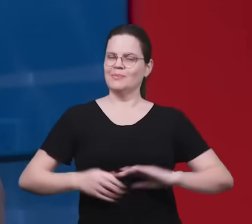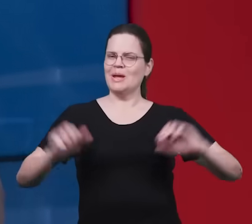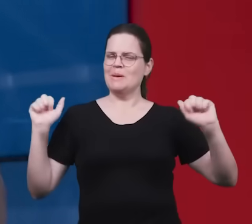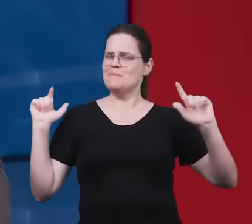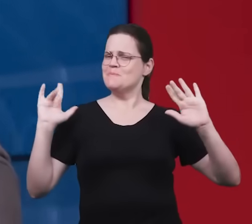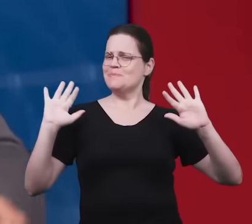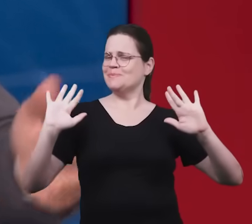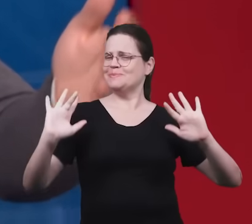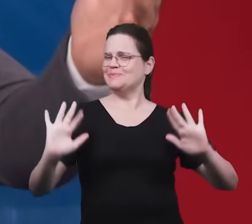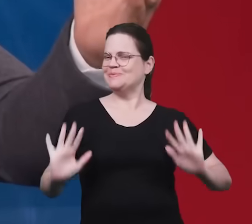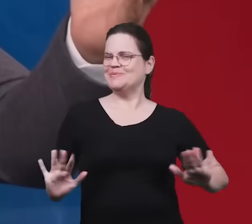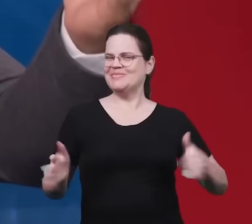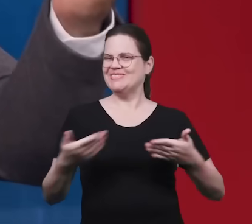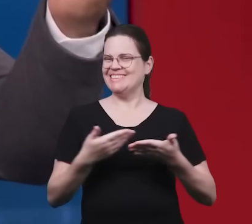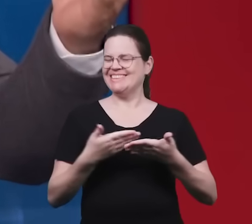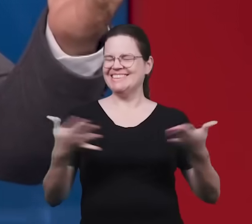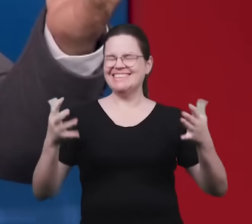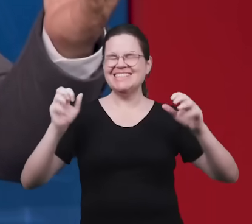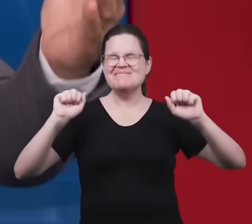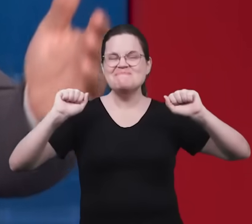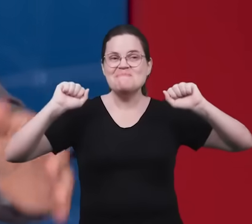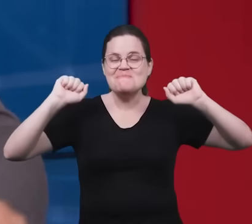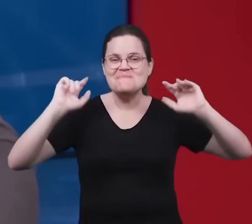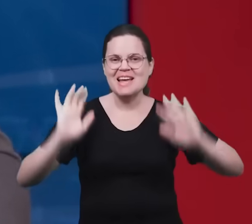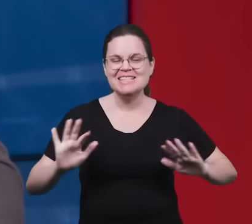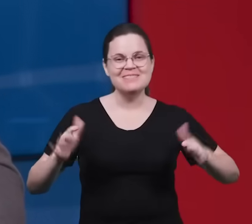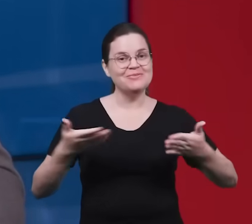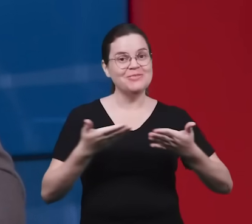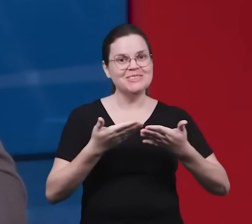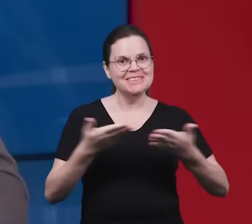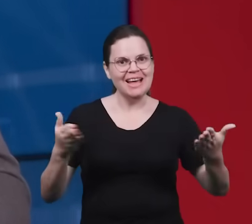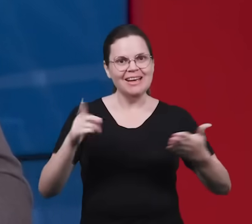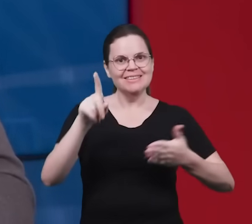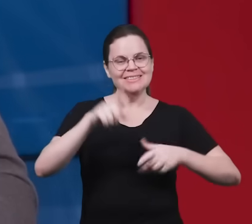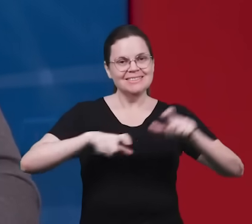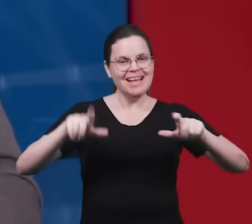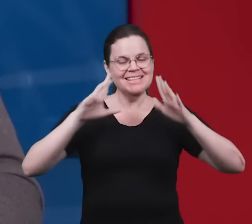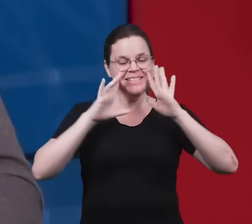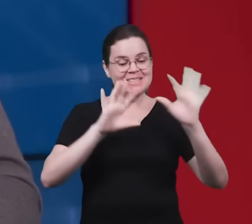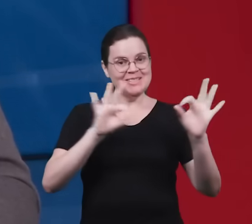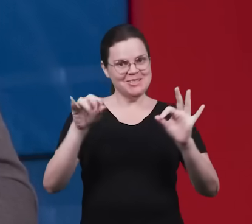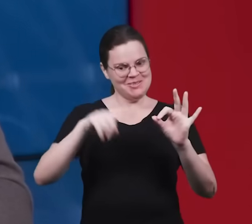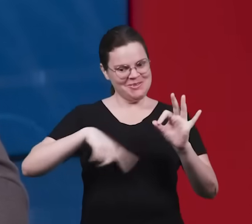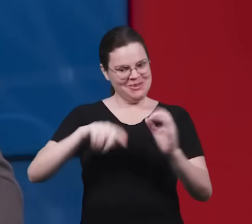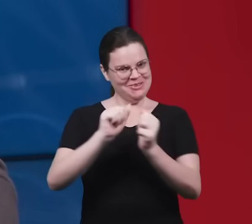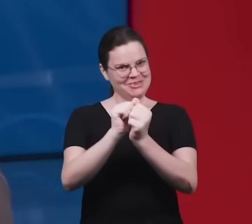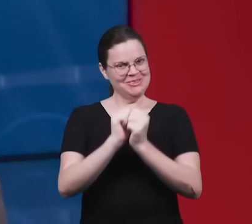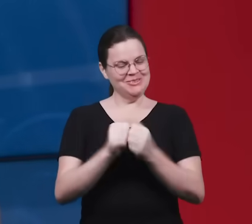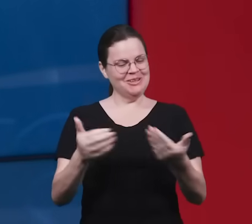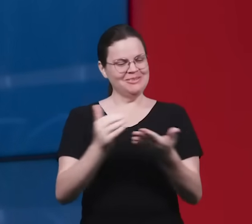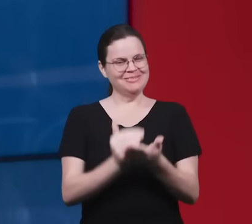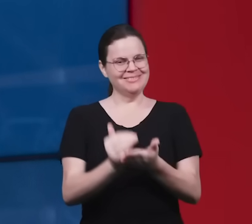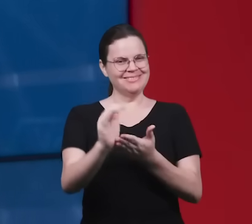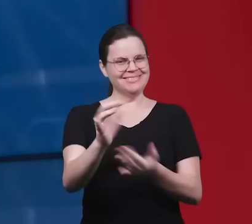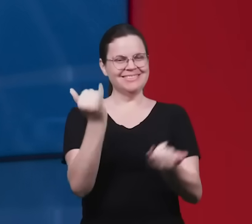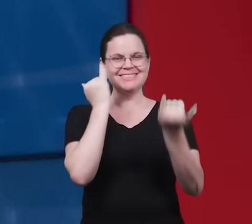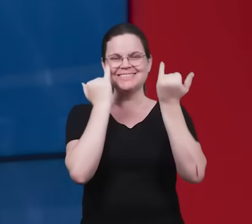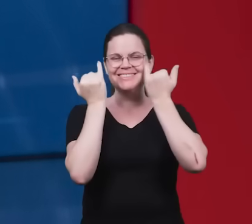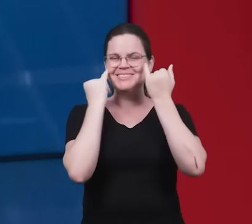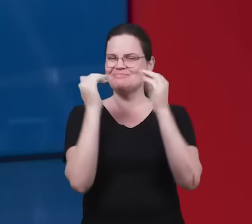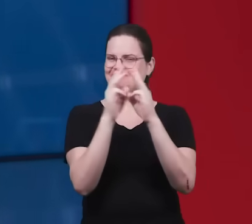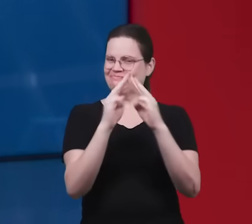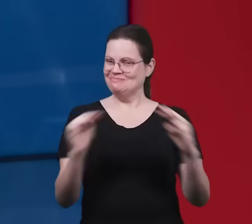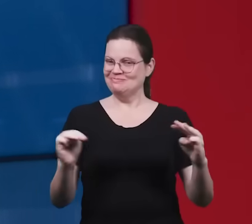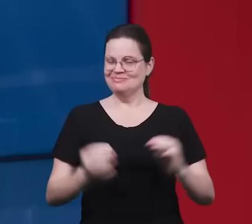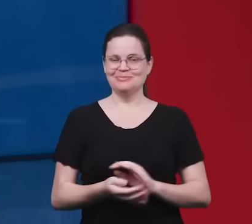Que bênção! Que bênção é ter você aqui com a gente. Estamos entrando no ar a partir de agora com o programa